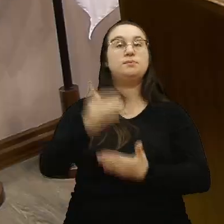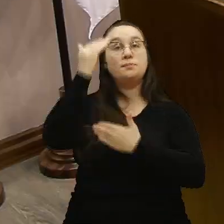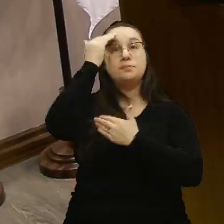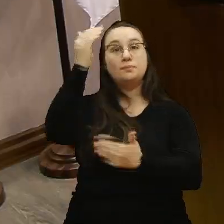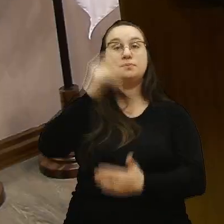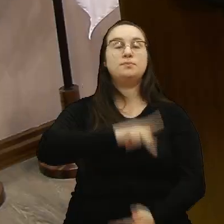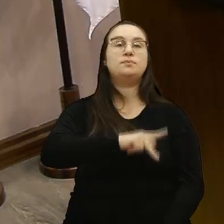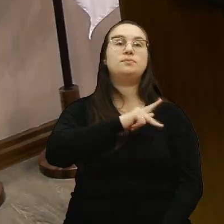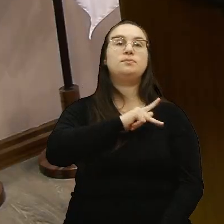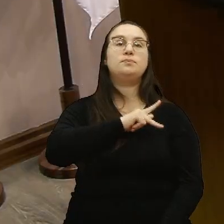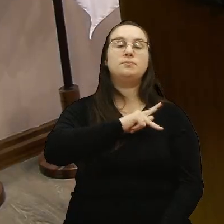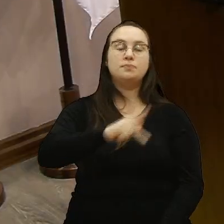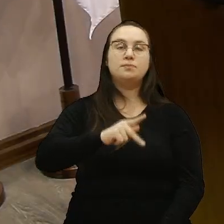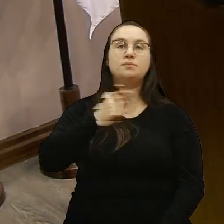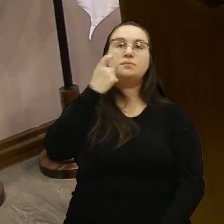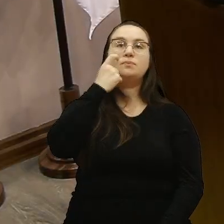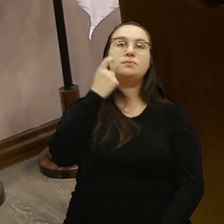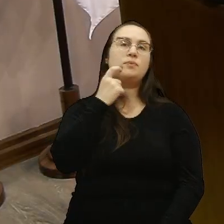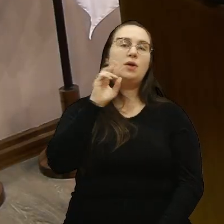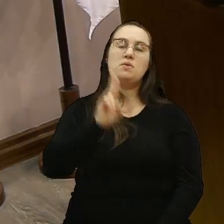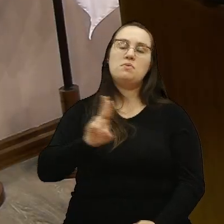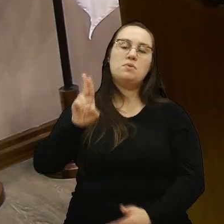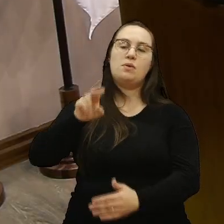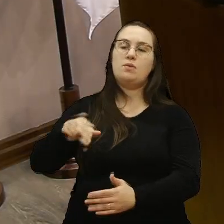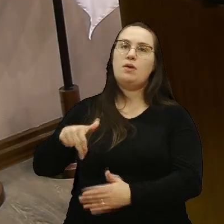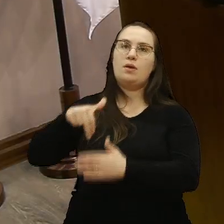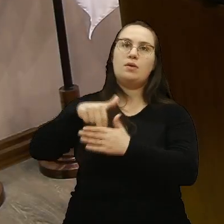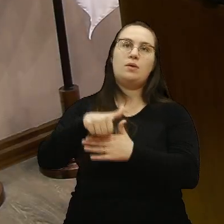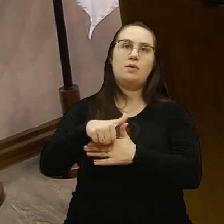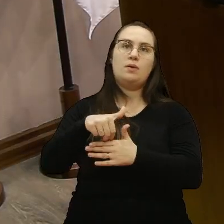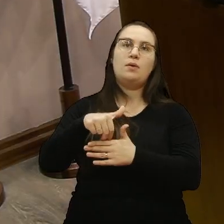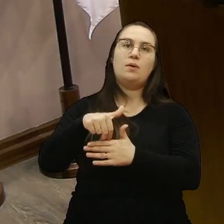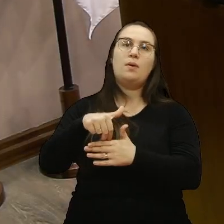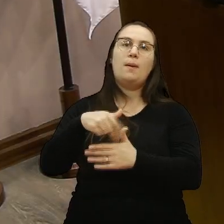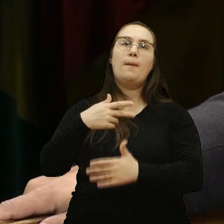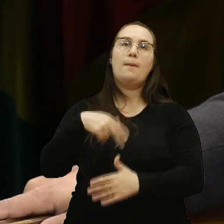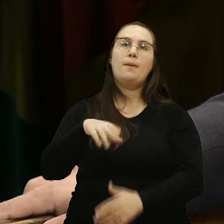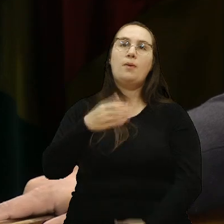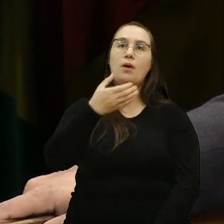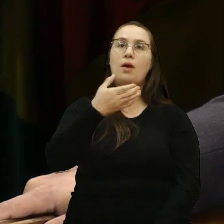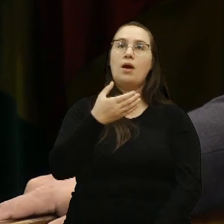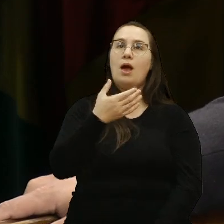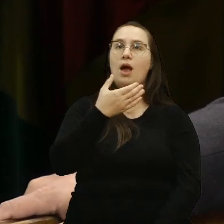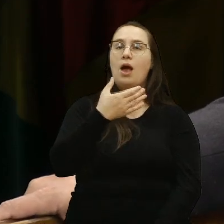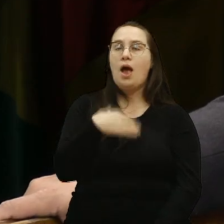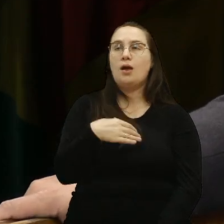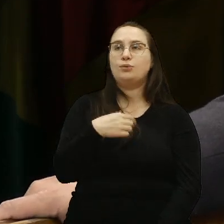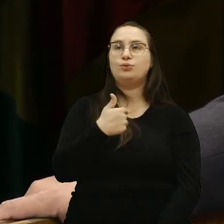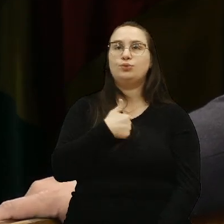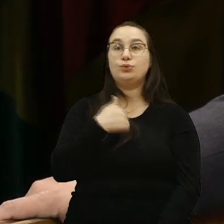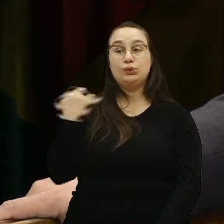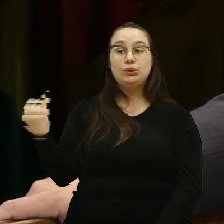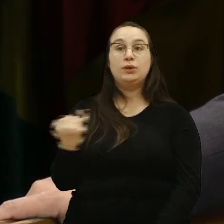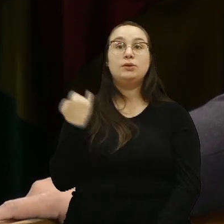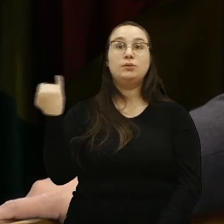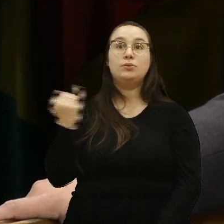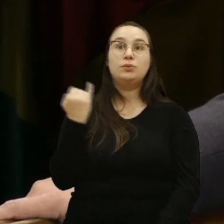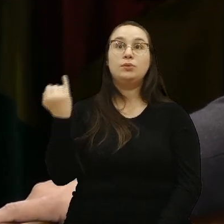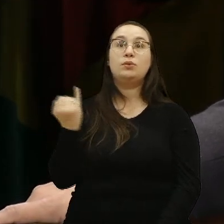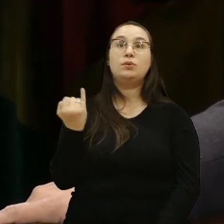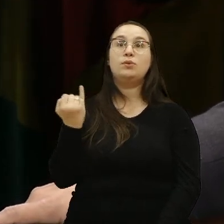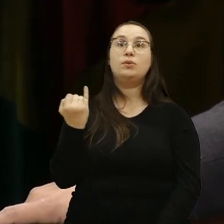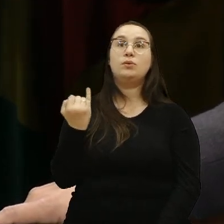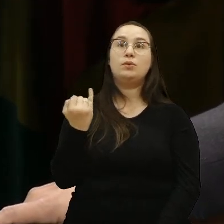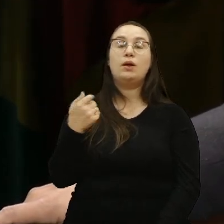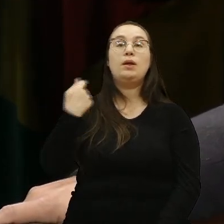O presidente Petrini, eu não ia usar a tribuna, mas uso geralmente quando acho que os temas são importantes, são caros